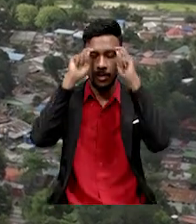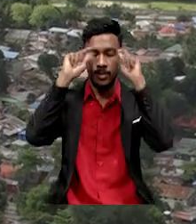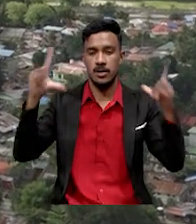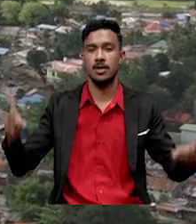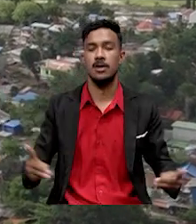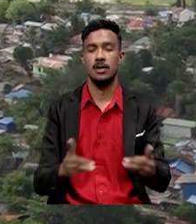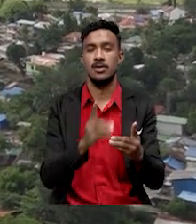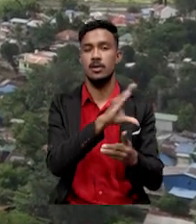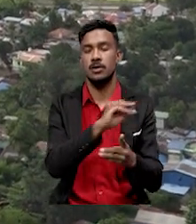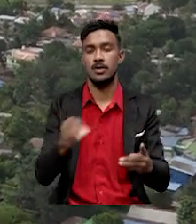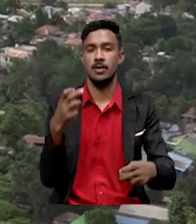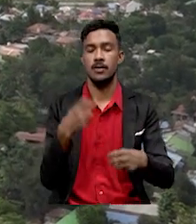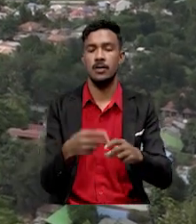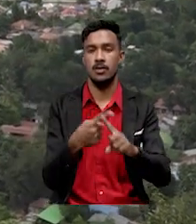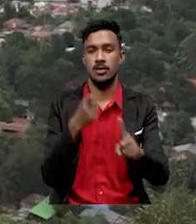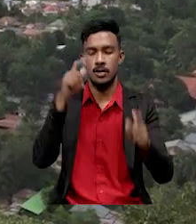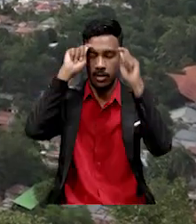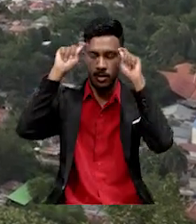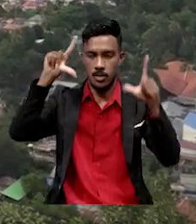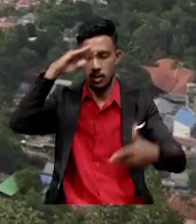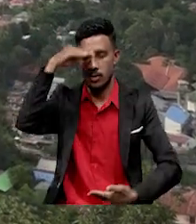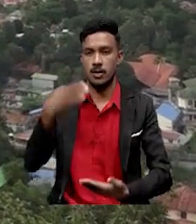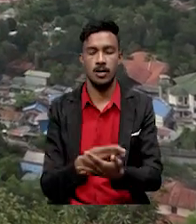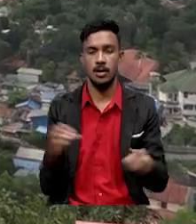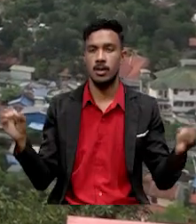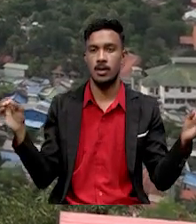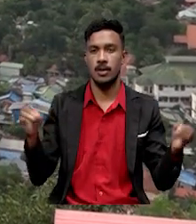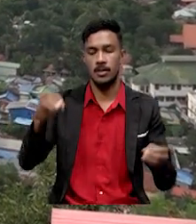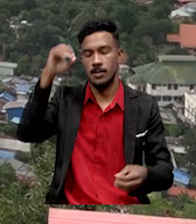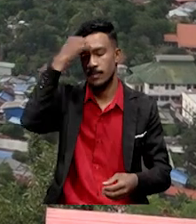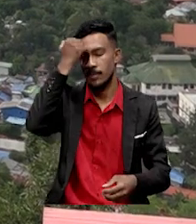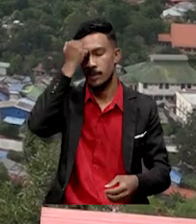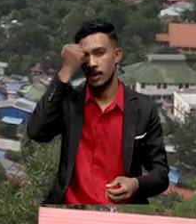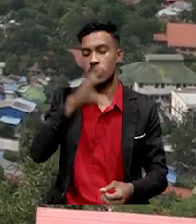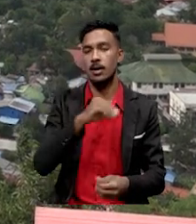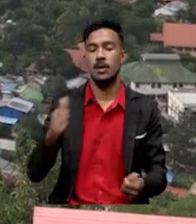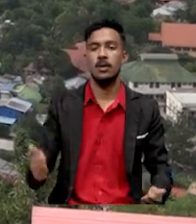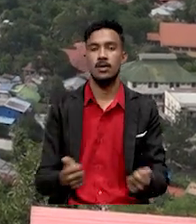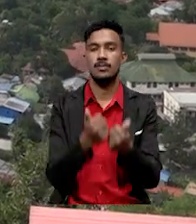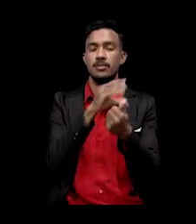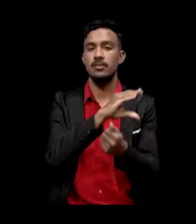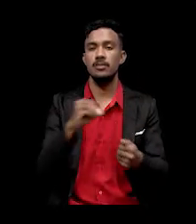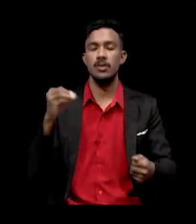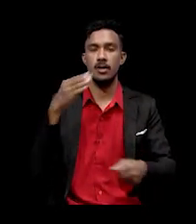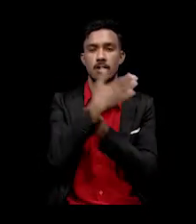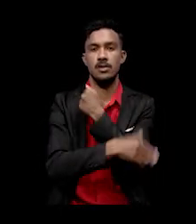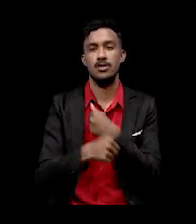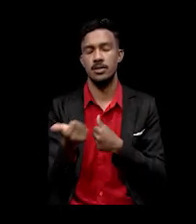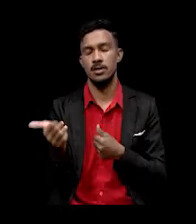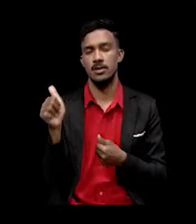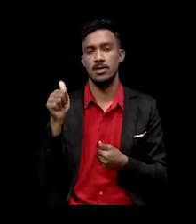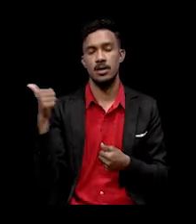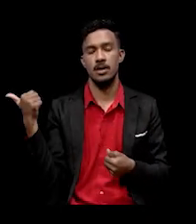causa ida mai husi Timor-Wanrasik la ia skill no badain atu compete ho estrangeiro siram. Tur Constituição